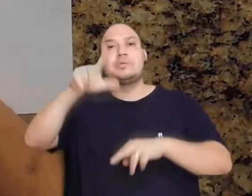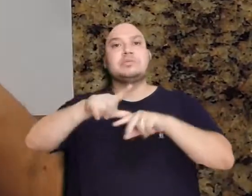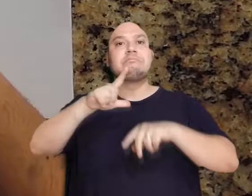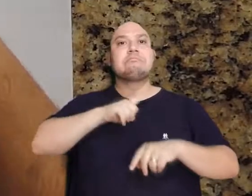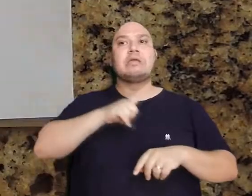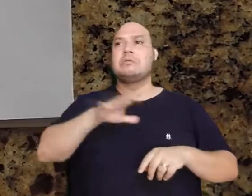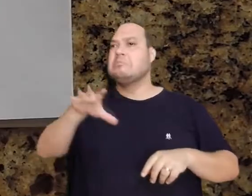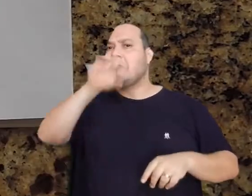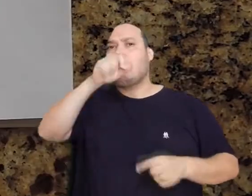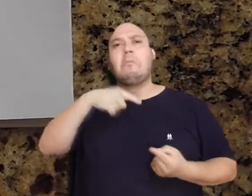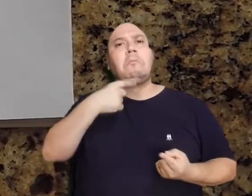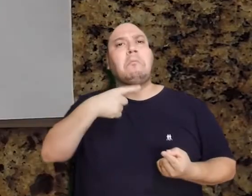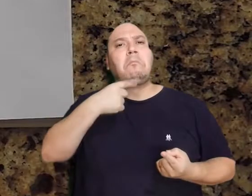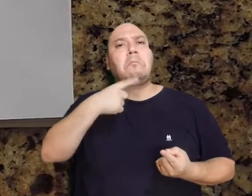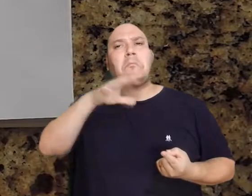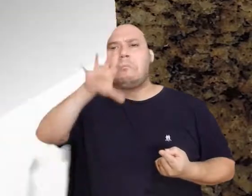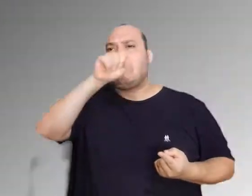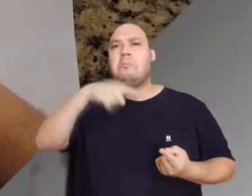de olfato.